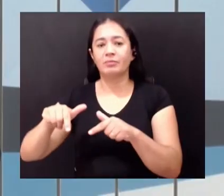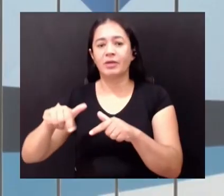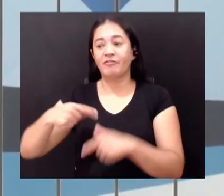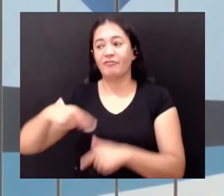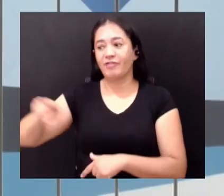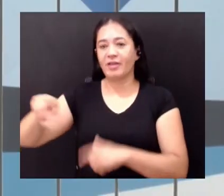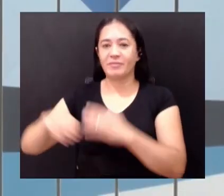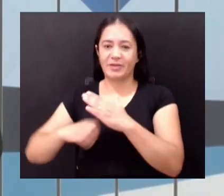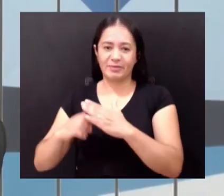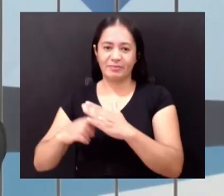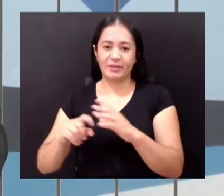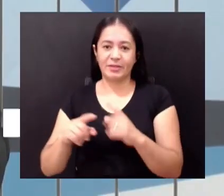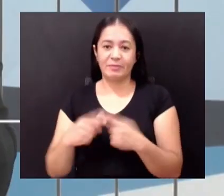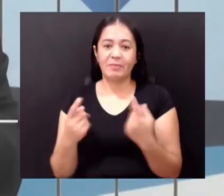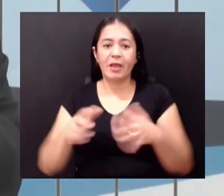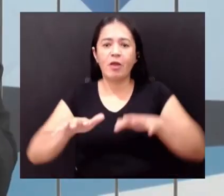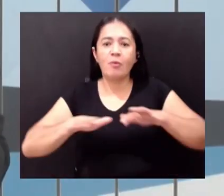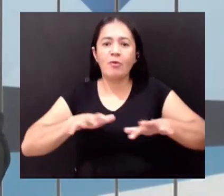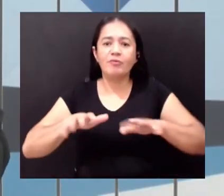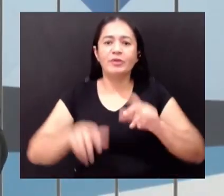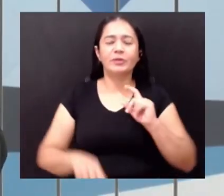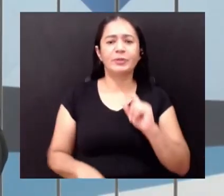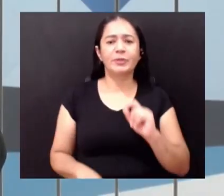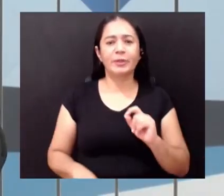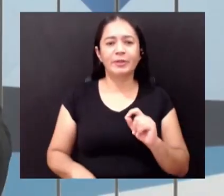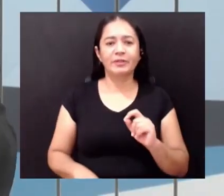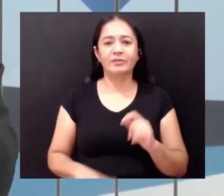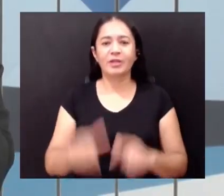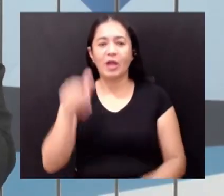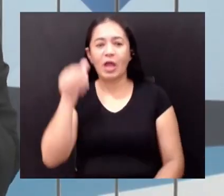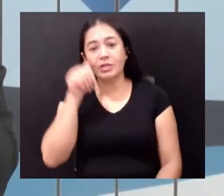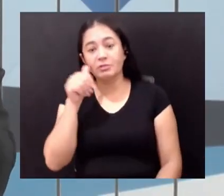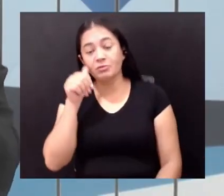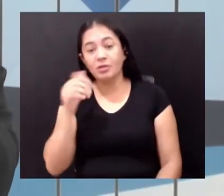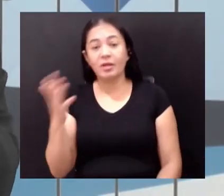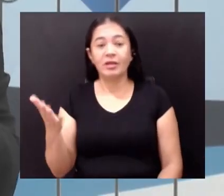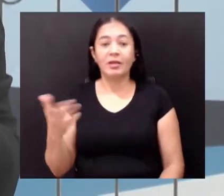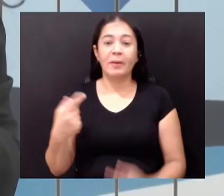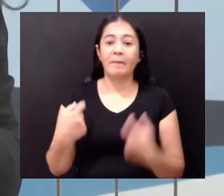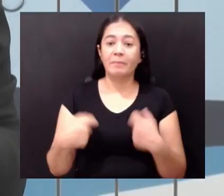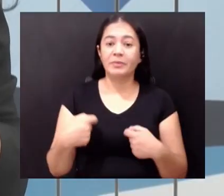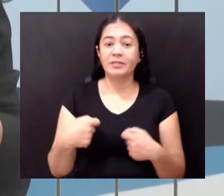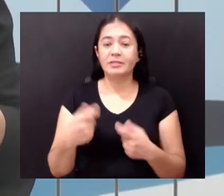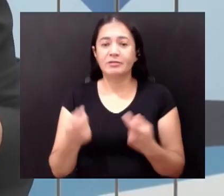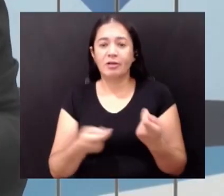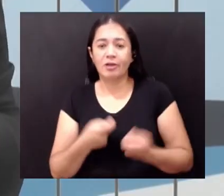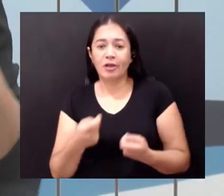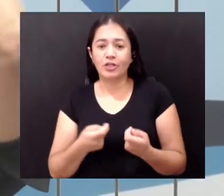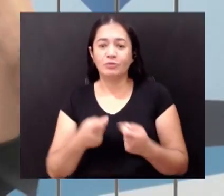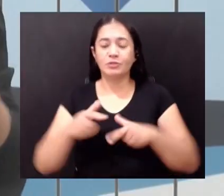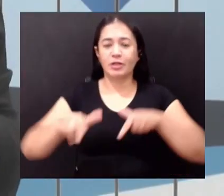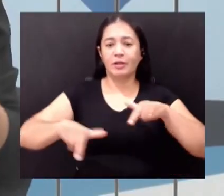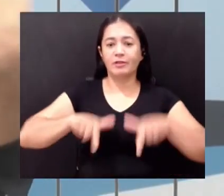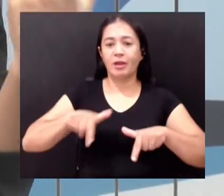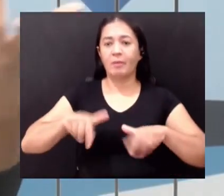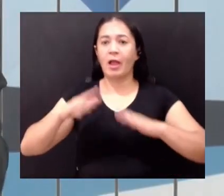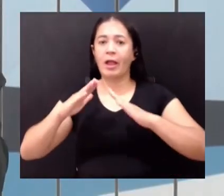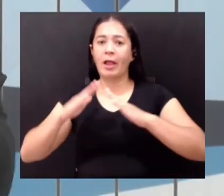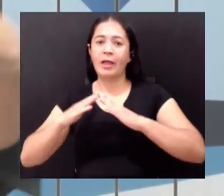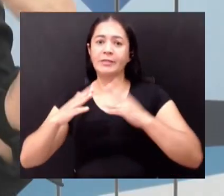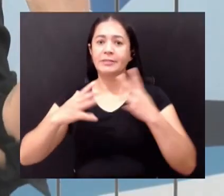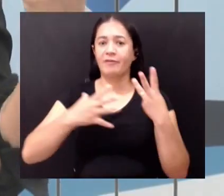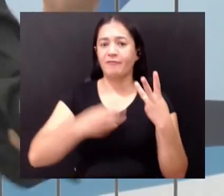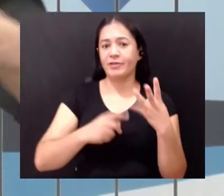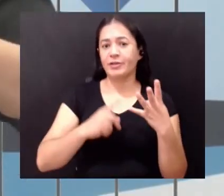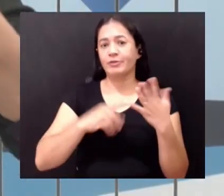esse movimento, né? São as mulheres, muitas vezes, que precisam administrar trabalho, casa, filhos, estudos,